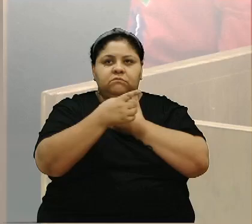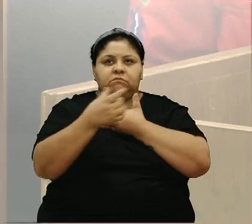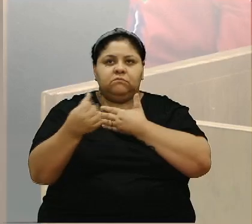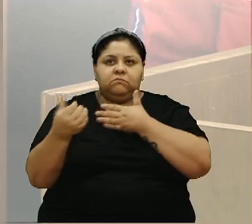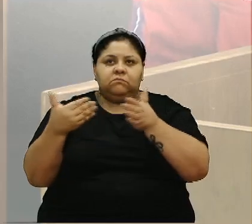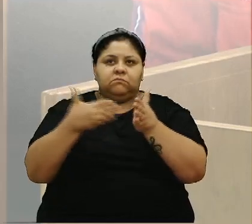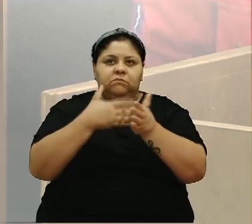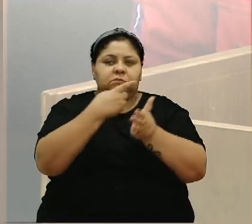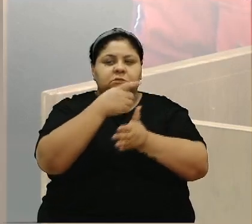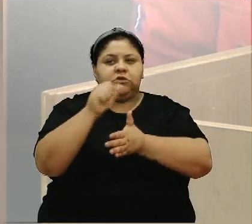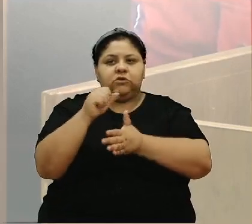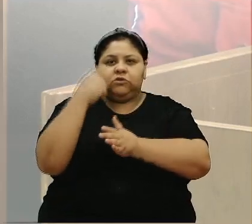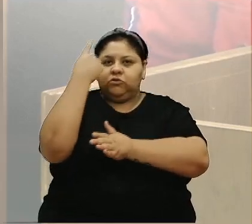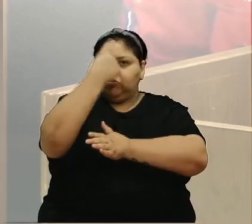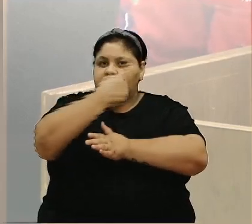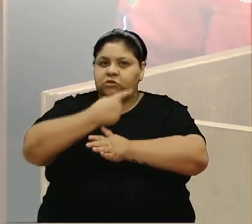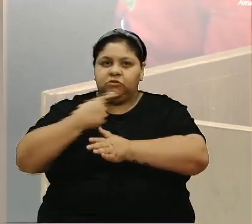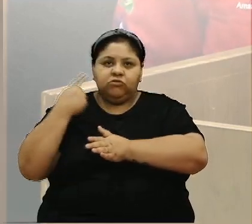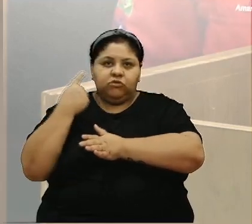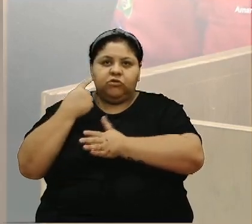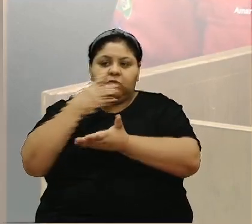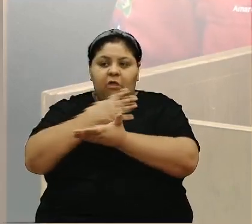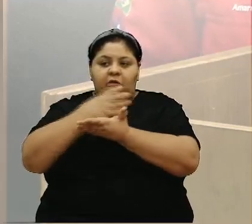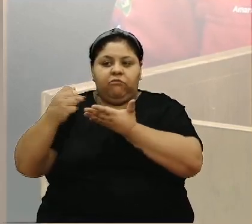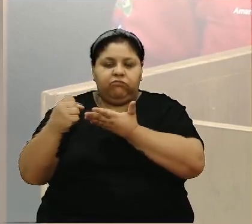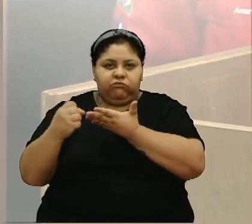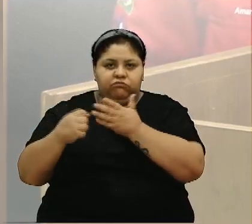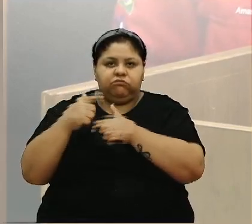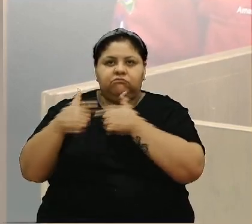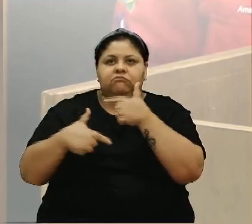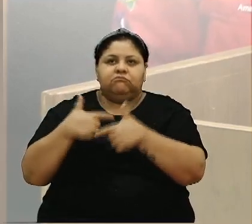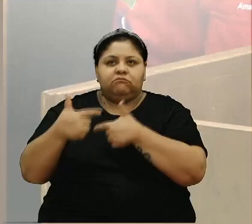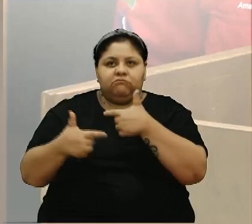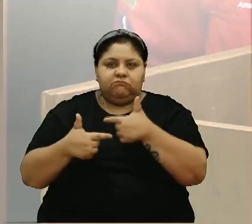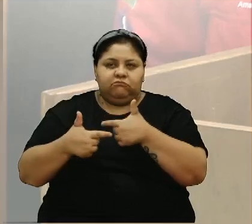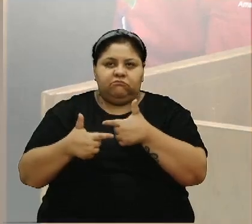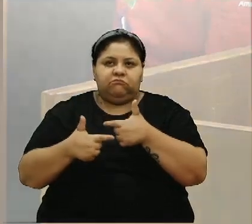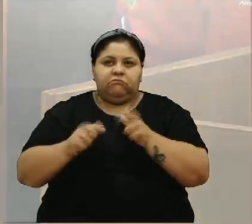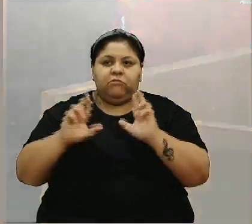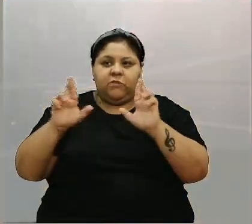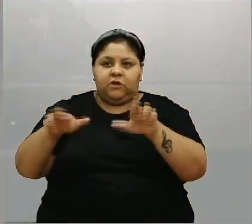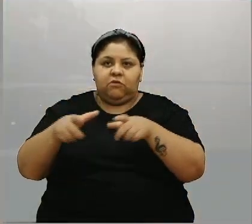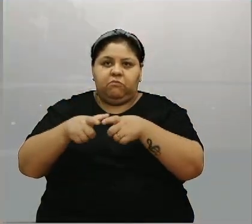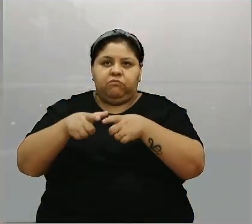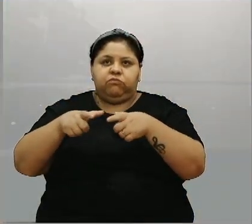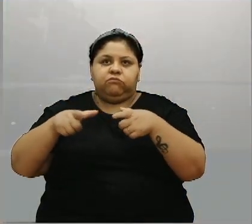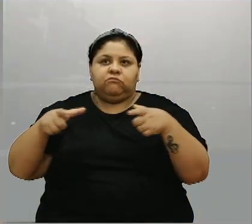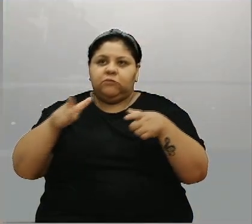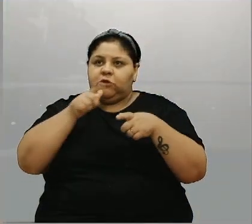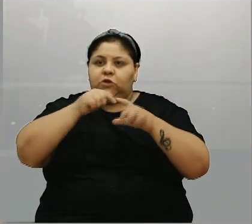18 horas, direto no resgate das pessoas. Então, é uma região muito grande de alagamento, tu leva